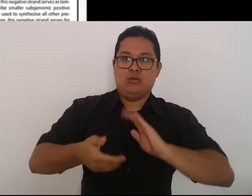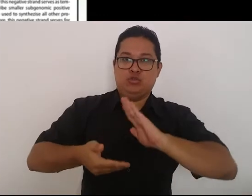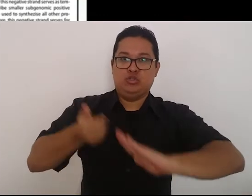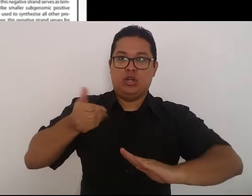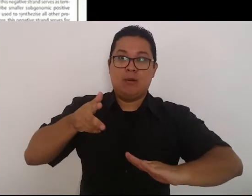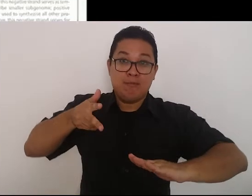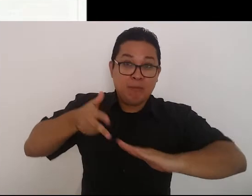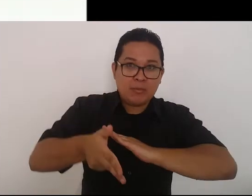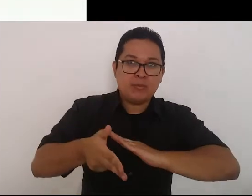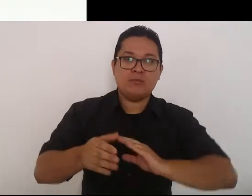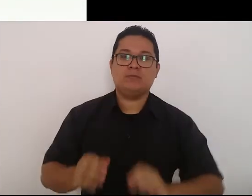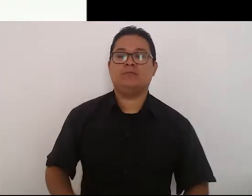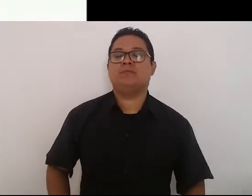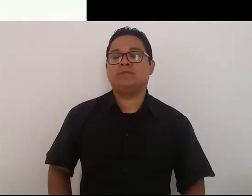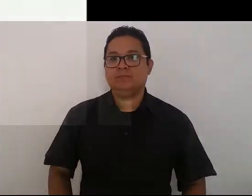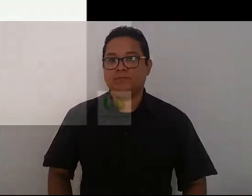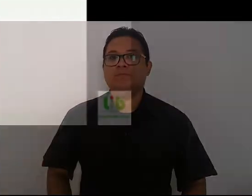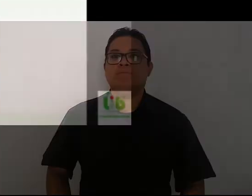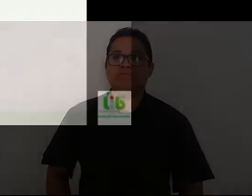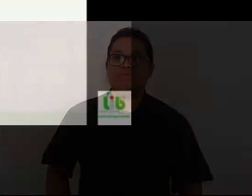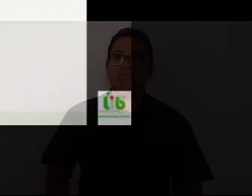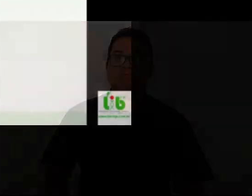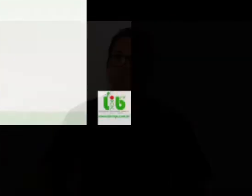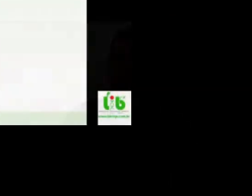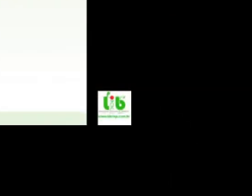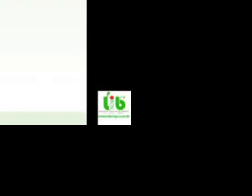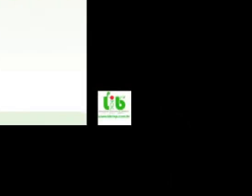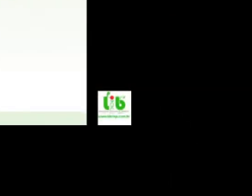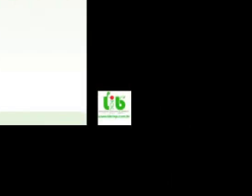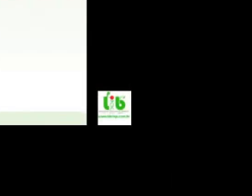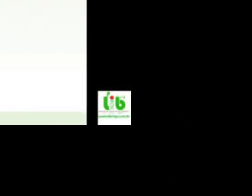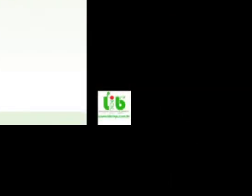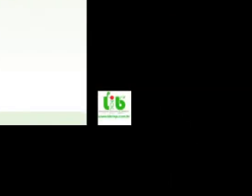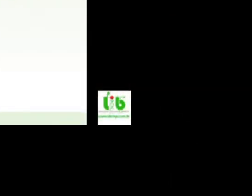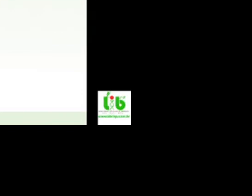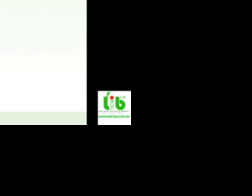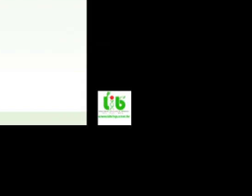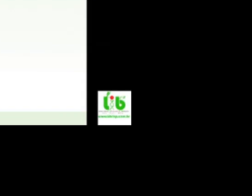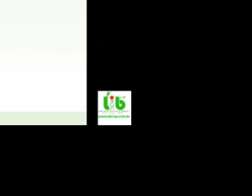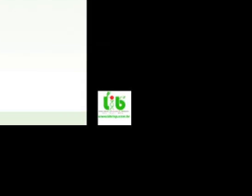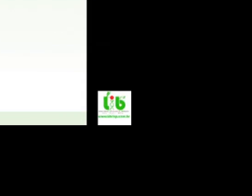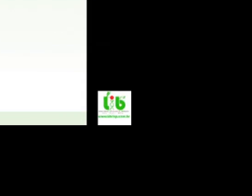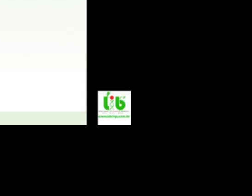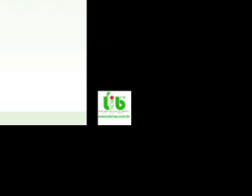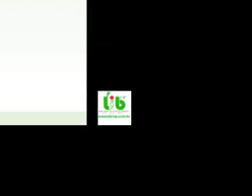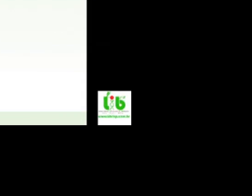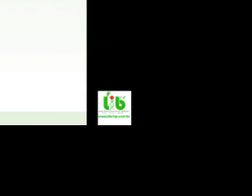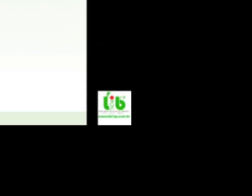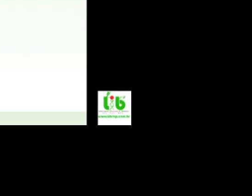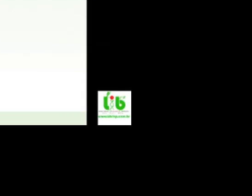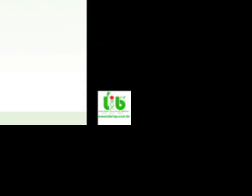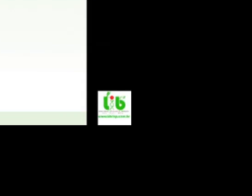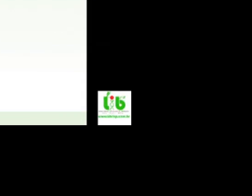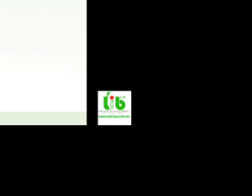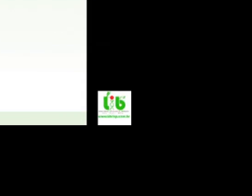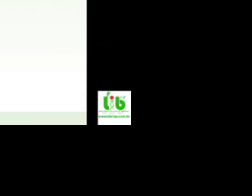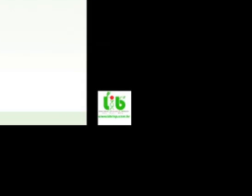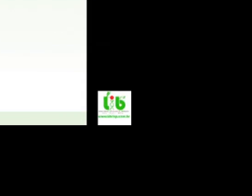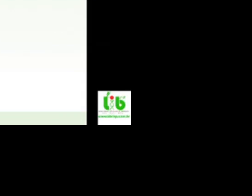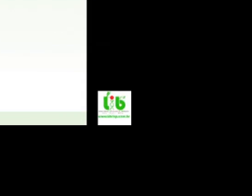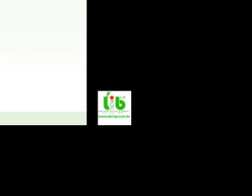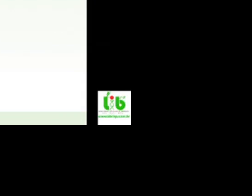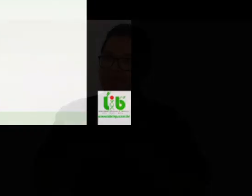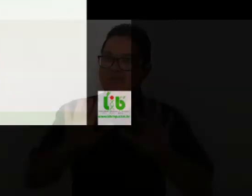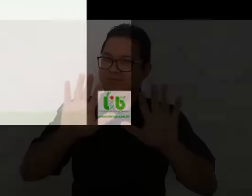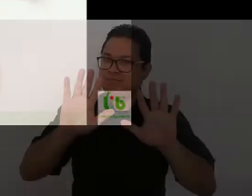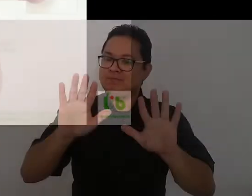mal. Mas, professor, eu não entendi. Mas como é que ele atua? Então, antes de eu